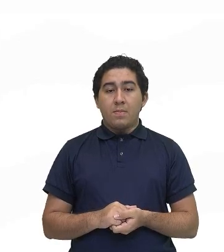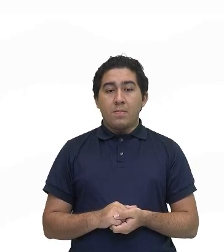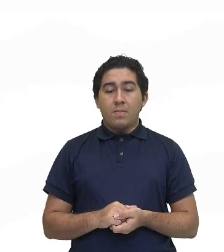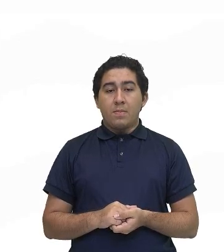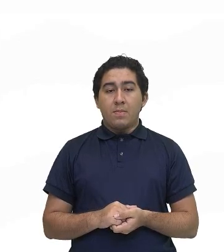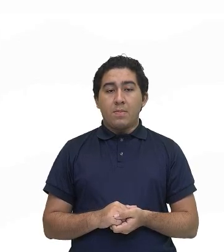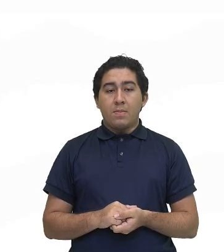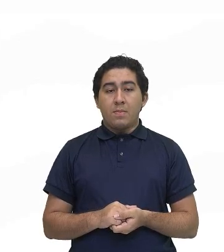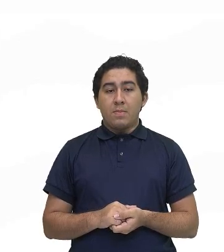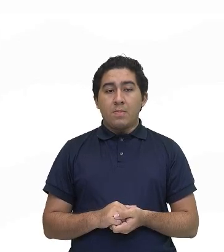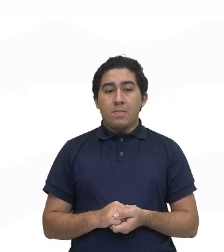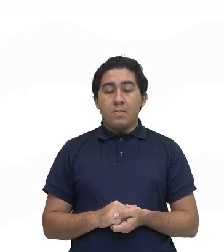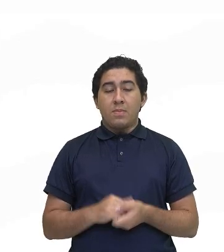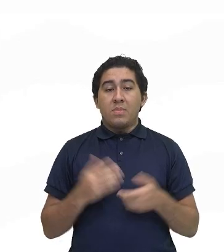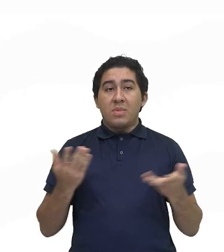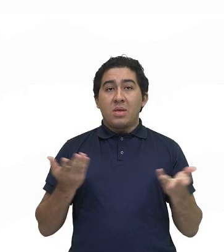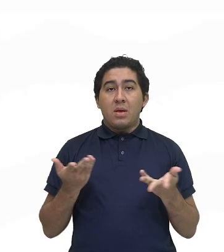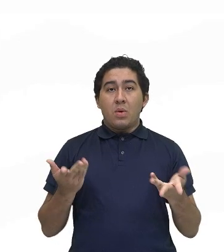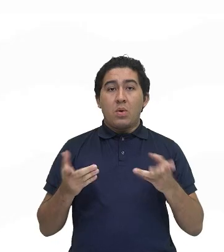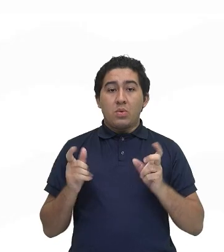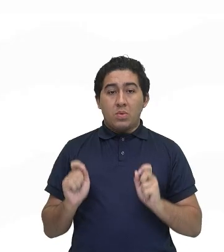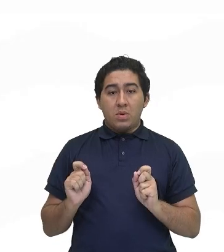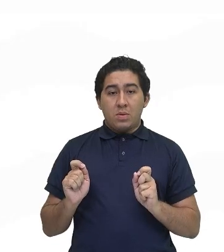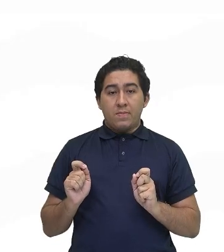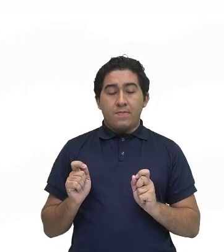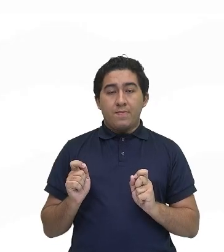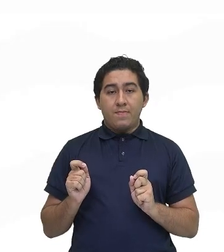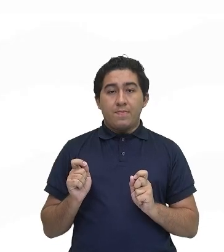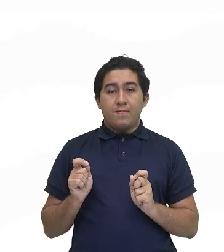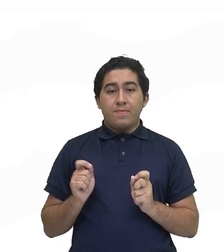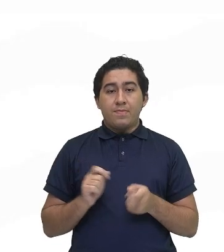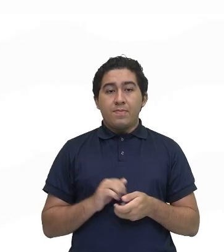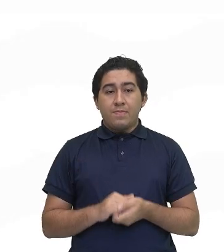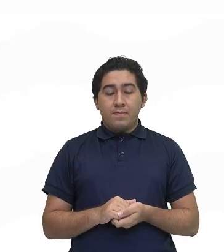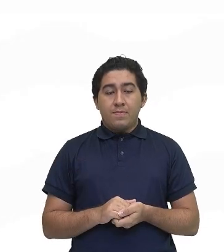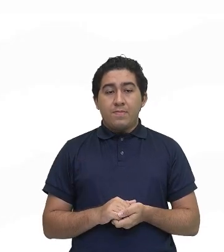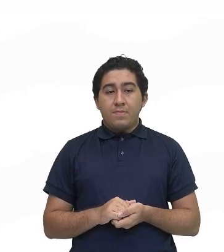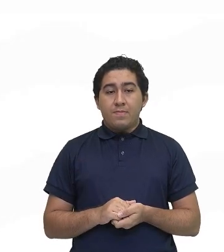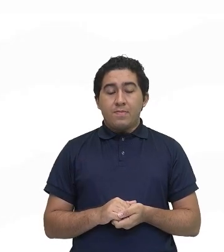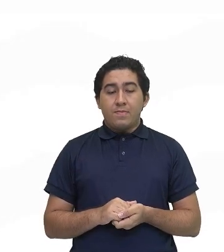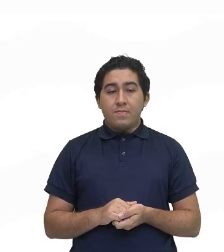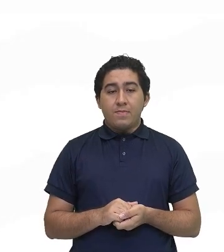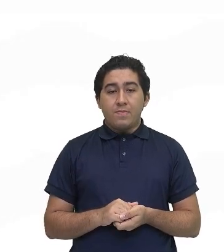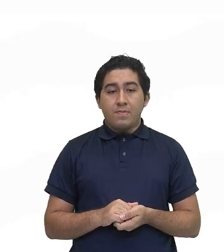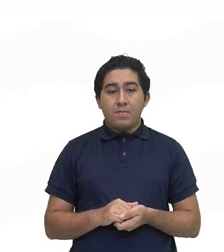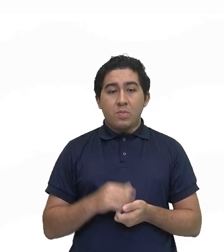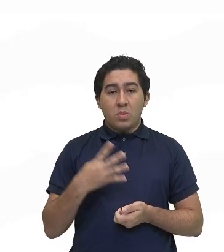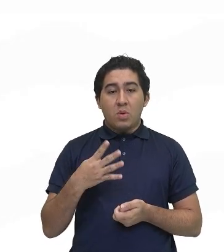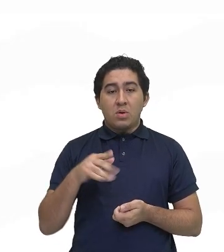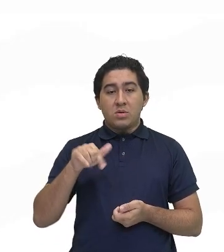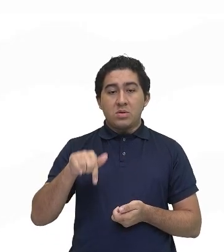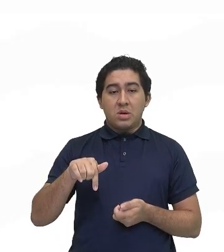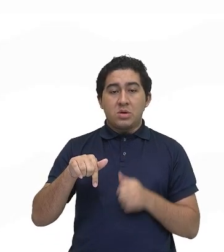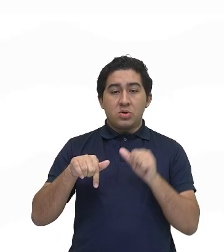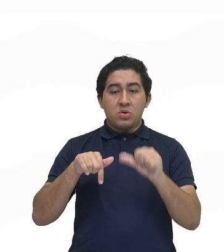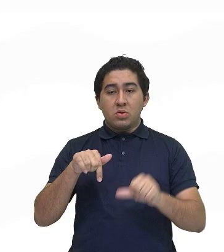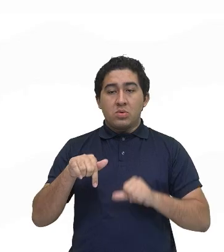agora, nesses dois, como eu quero uma casa decimal, 47 resulta em